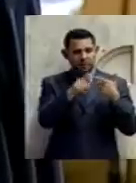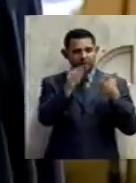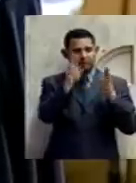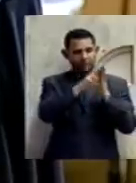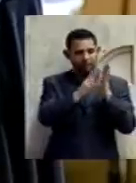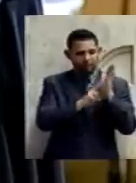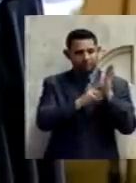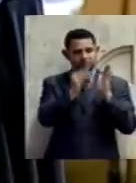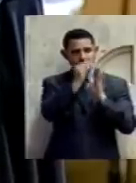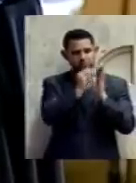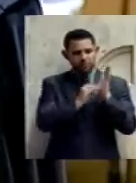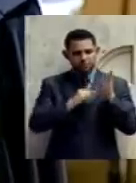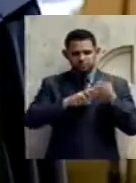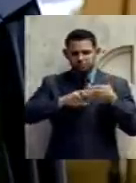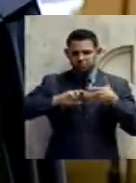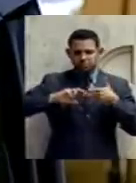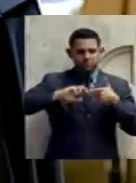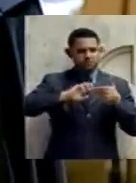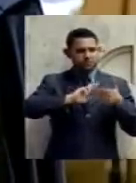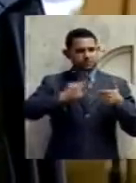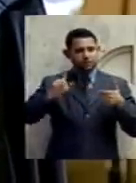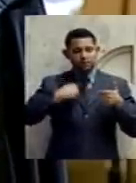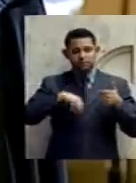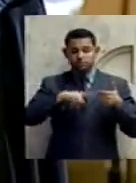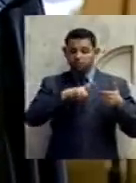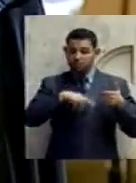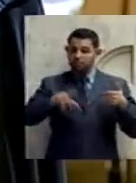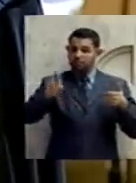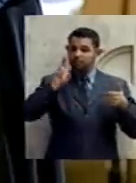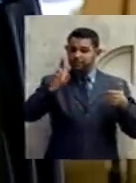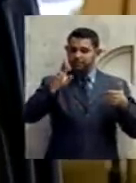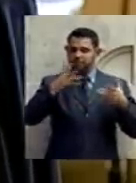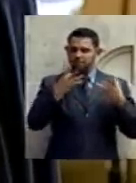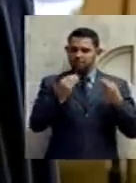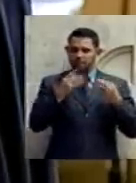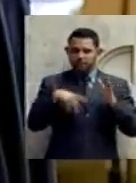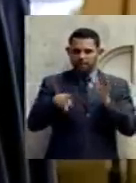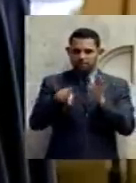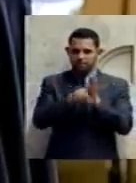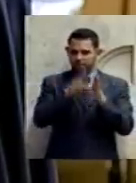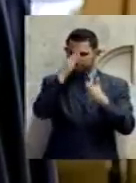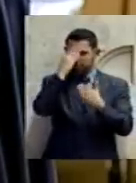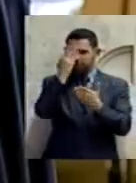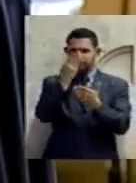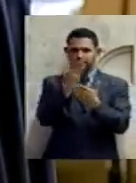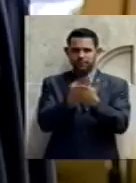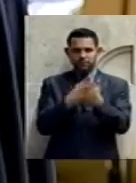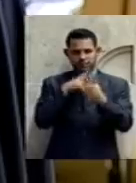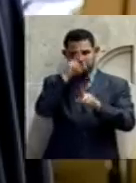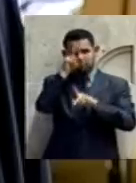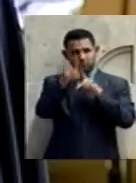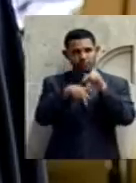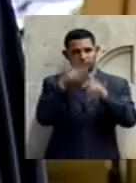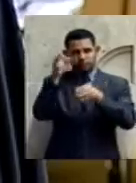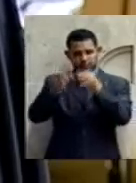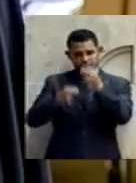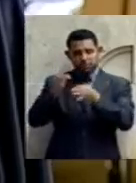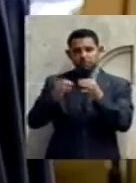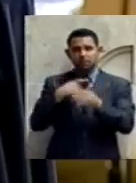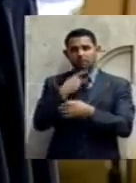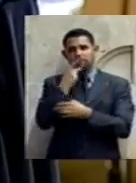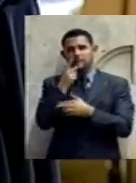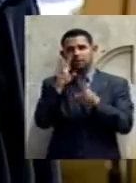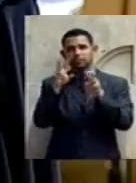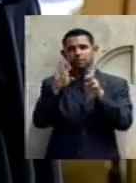são imensos. Um deles, que representa muito para a própria confiança do povo na justiça, diz respeito